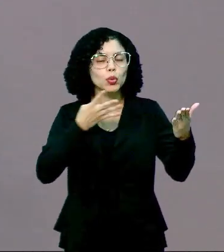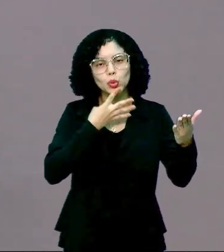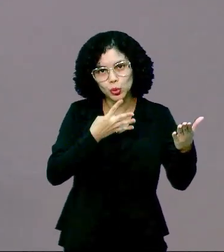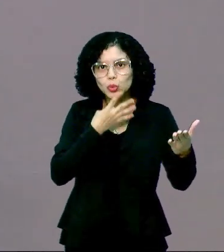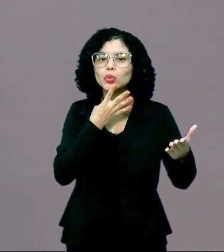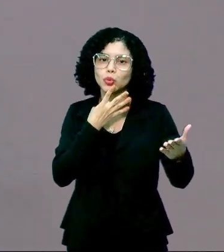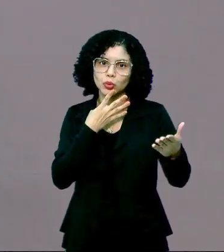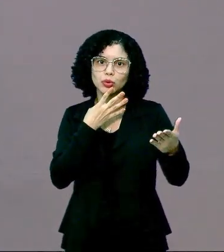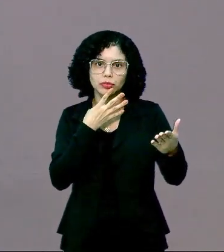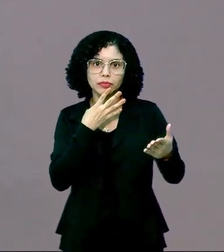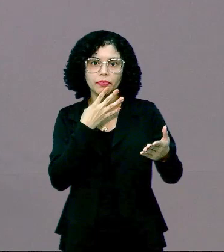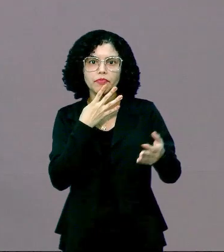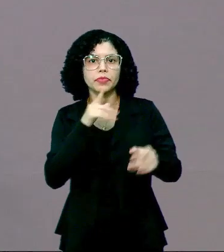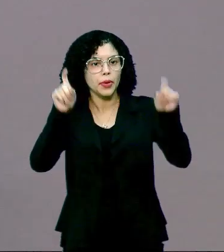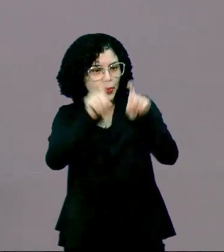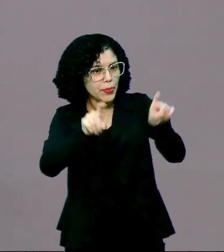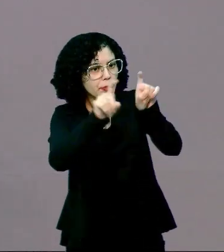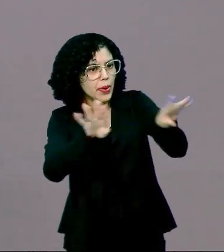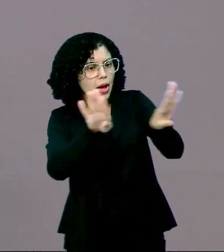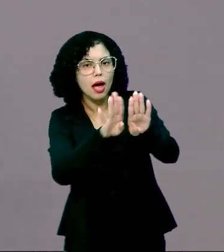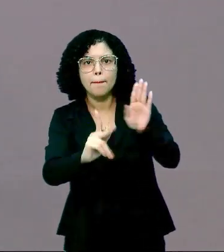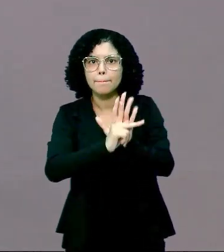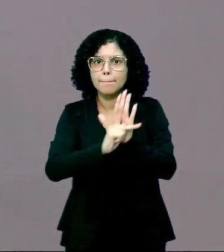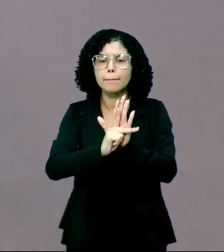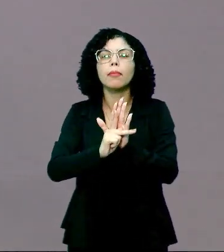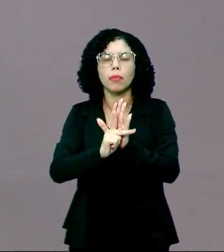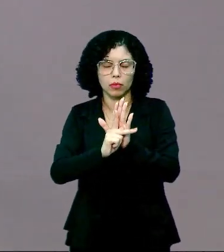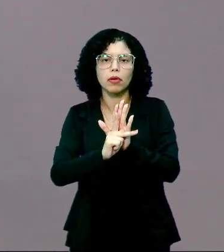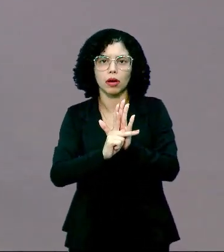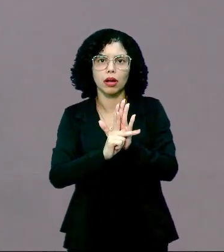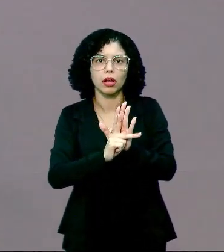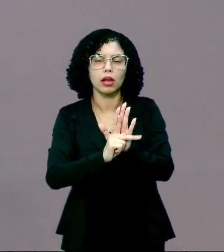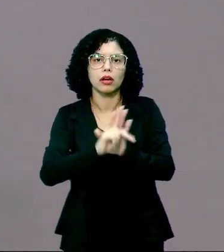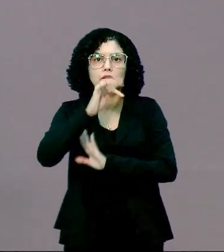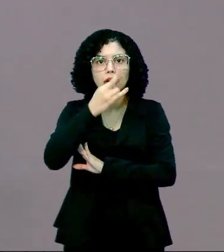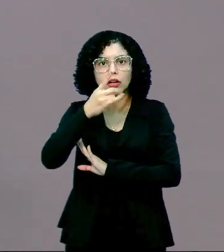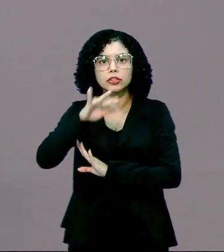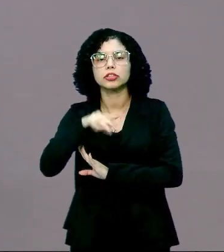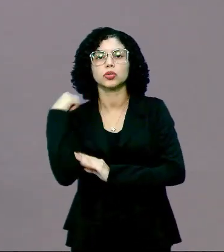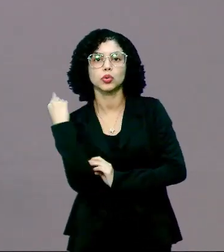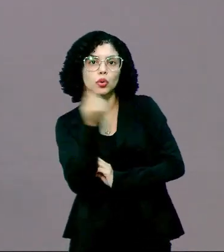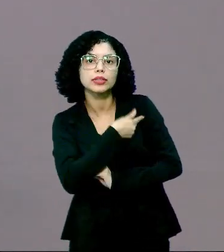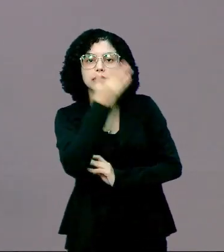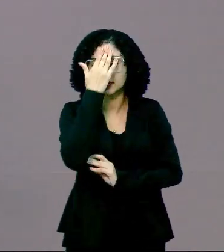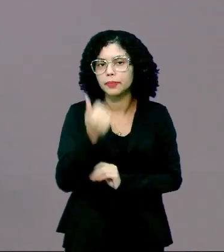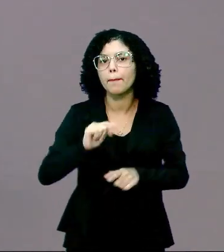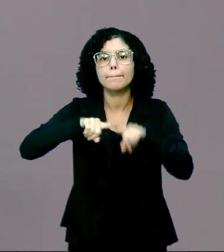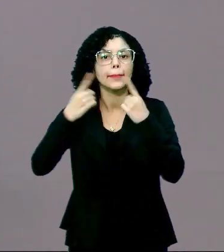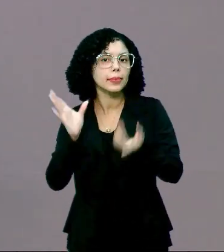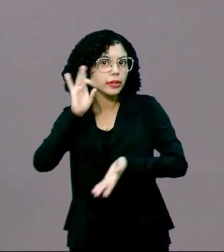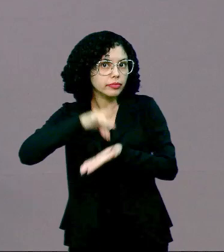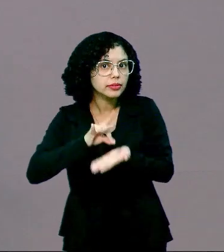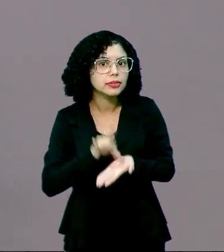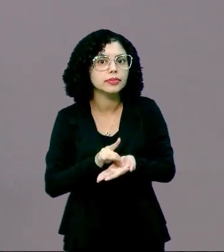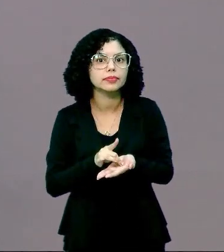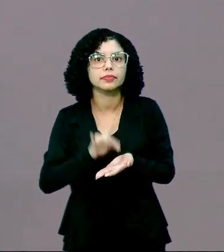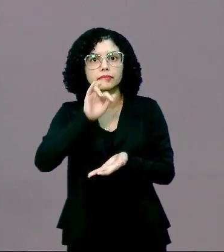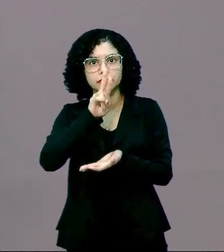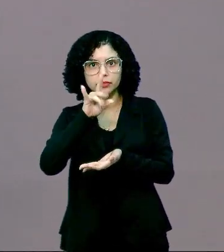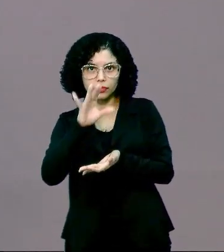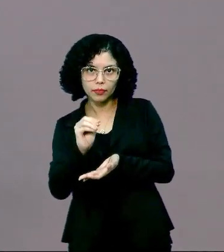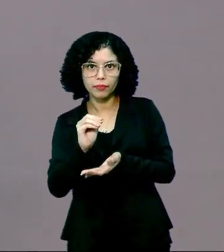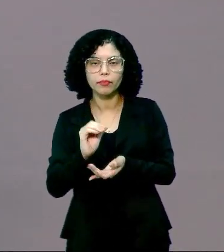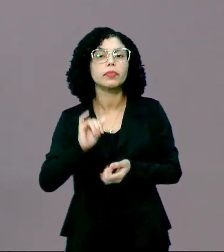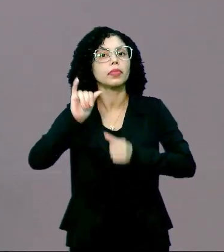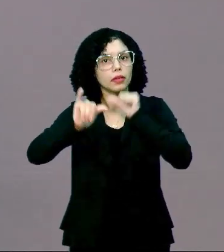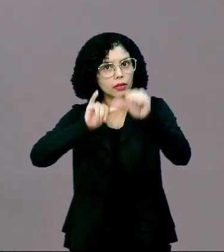conhecemos um aparelho de raio-x. E todos nós sabemos para que serve esse aparelho. Mas, na verdade, esse raio-x é um raio de